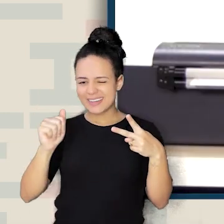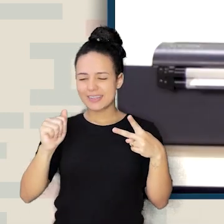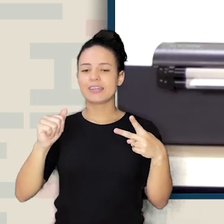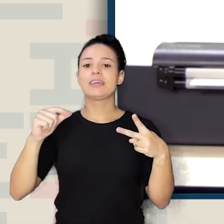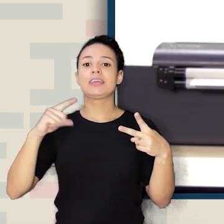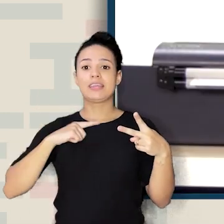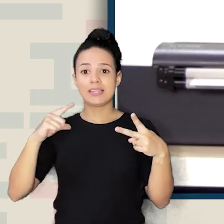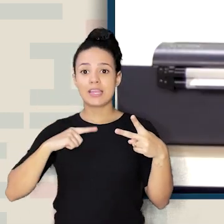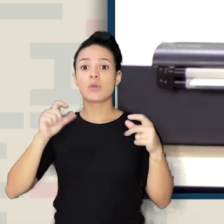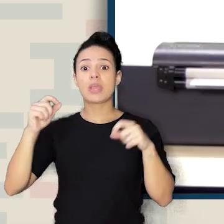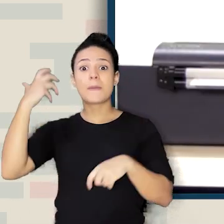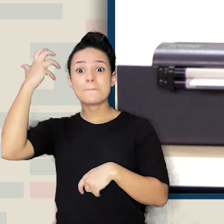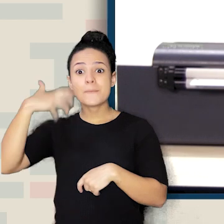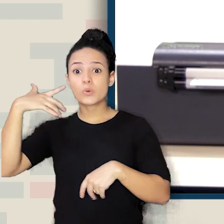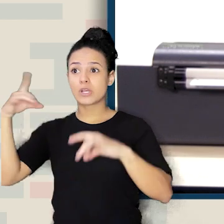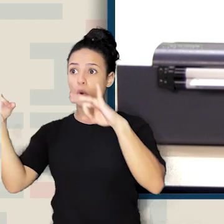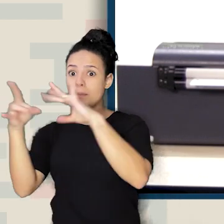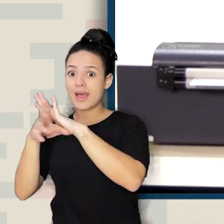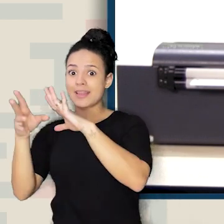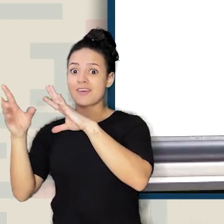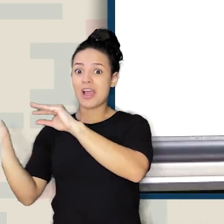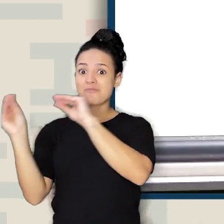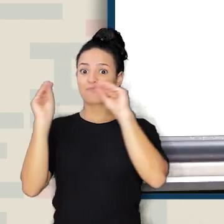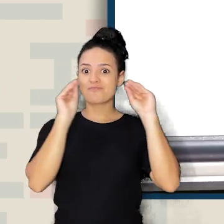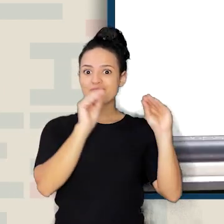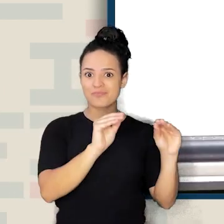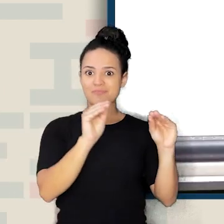de repetições e dinâmica. E aí a gente vai trazer já a